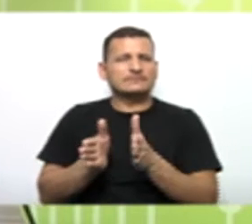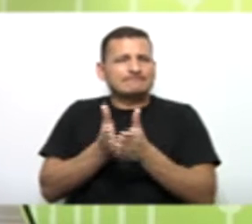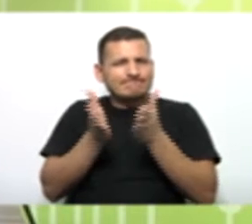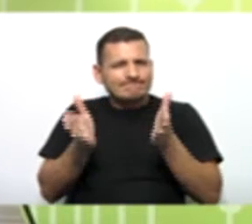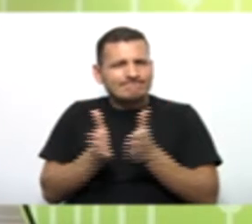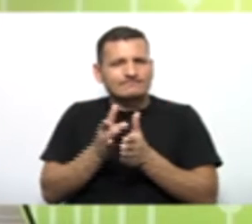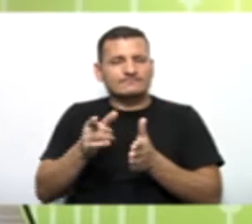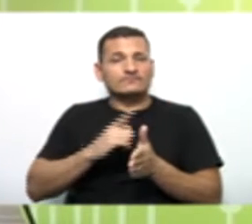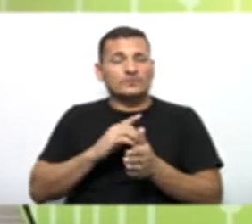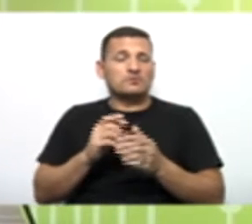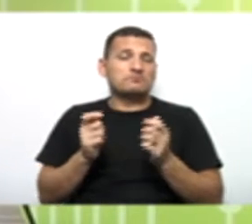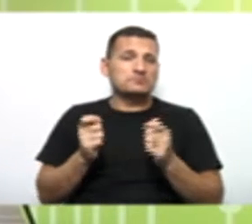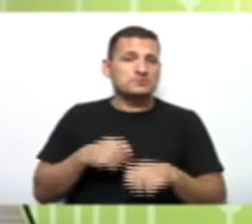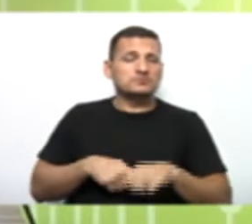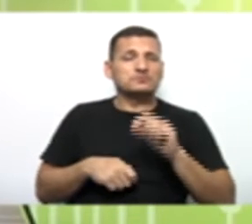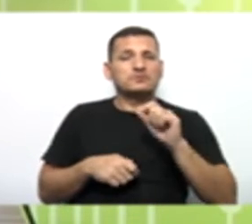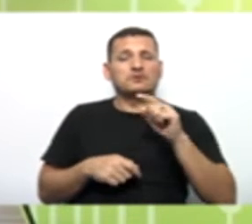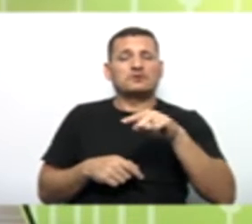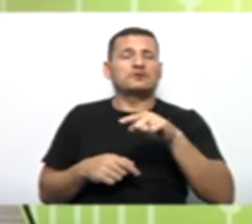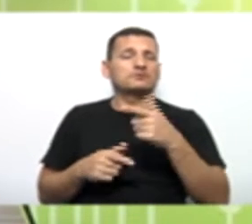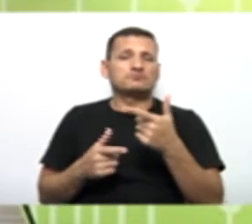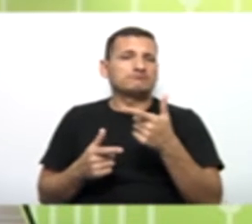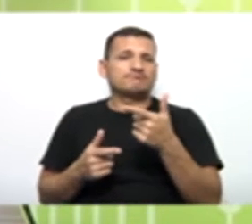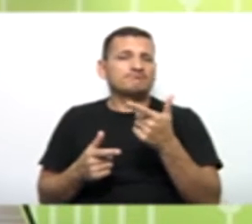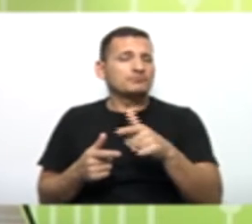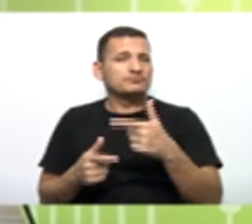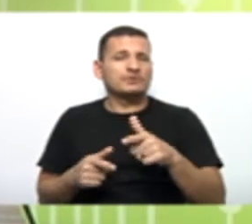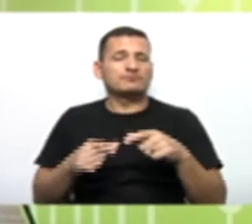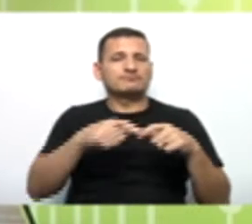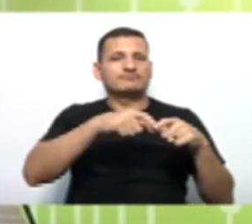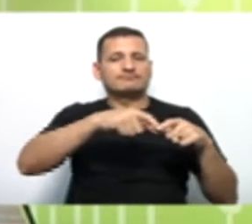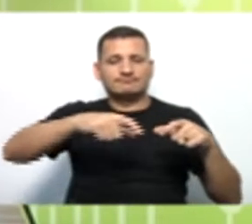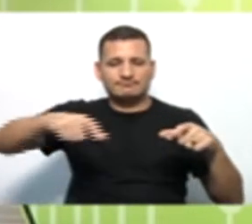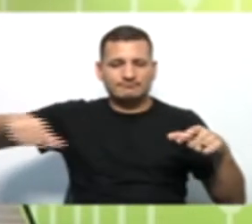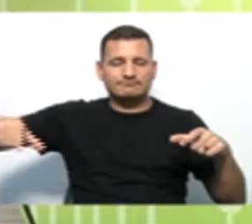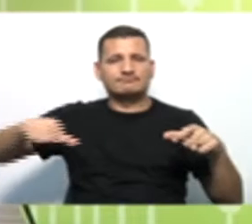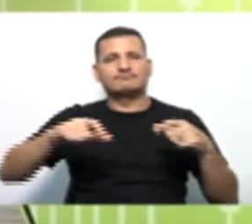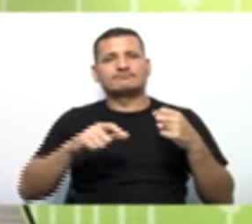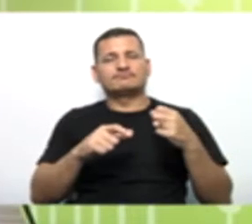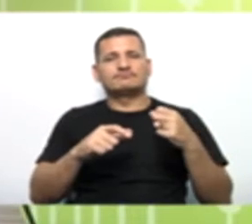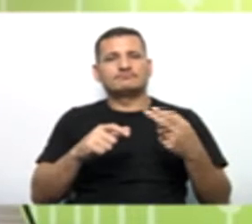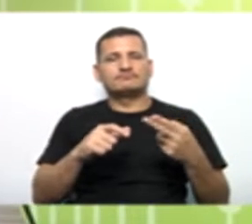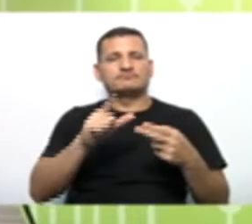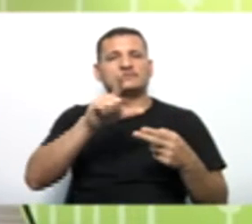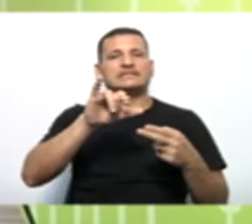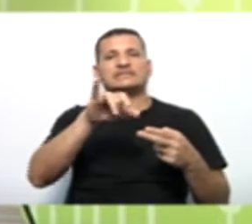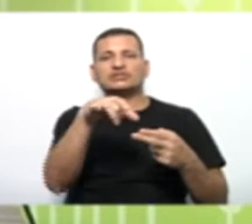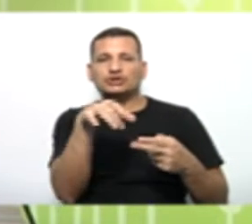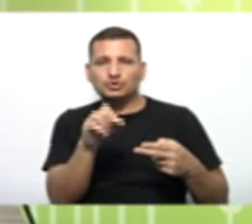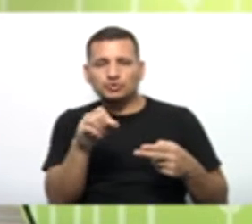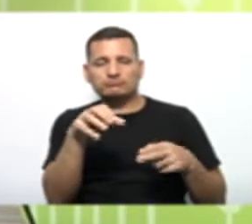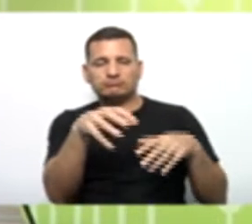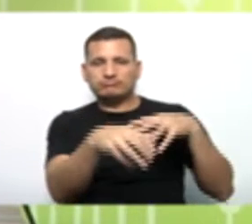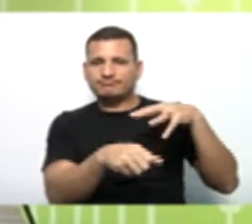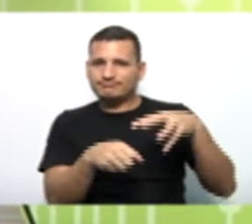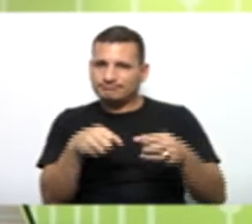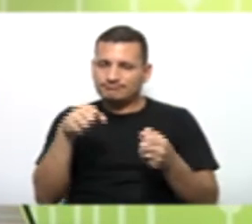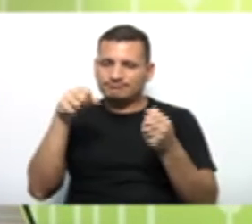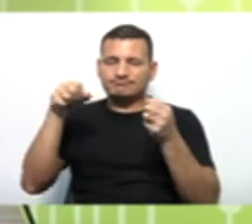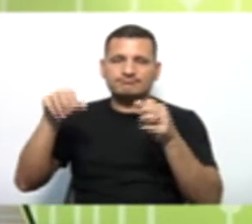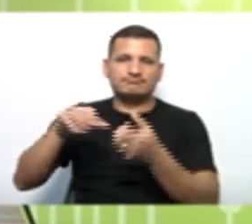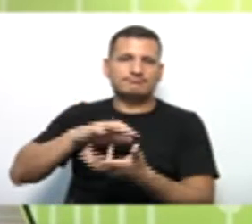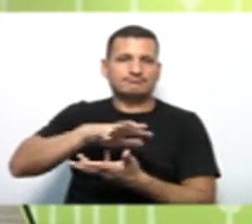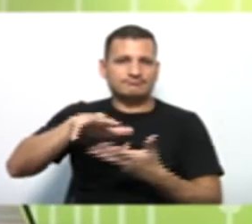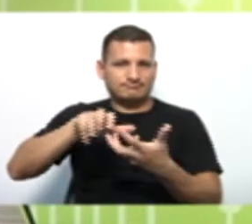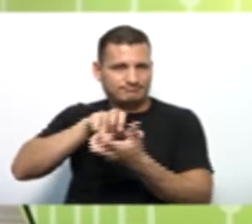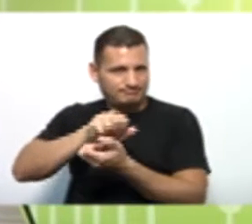esse bairro não tenha uma coleta de esgoto, uma coleta de lixo eficiente. É possível que essa comunidade